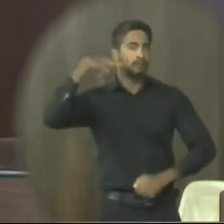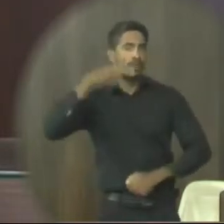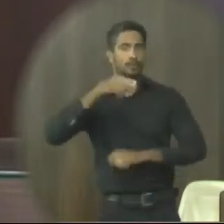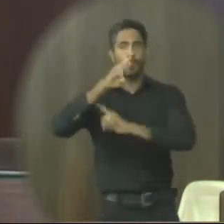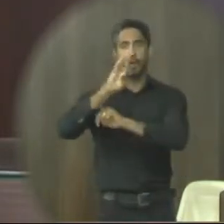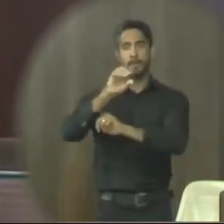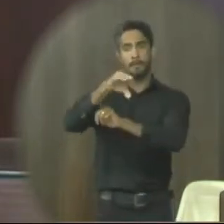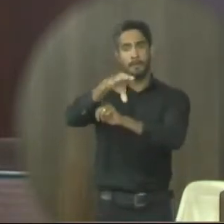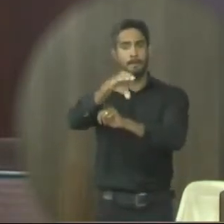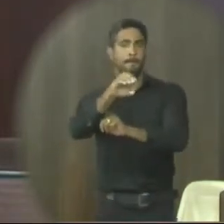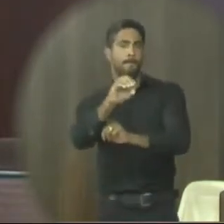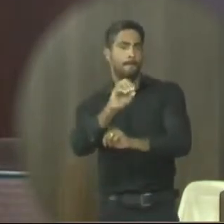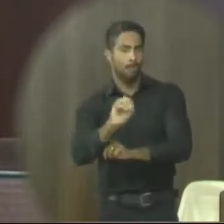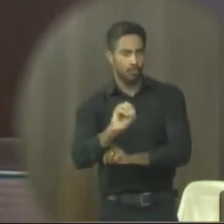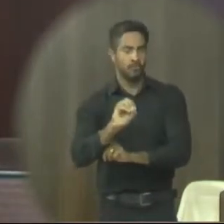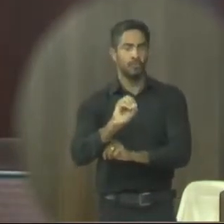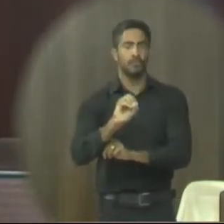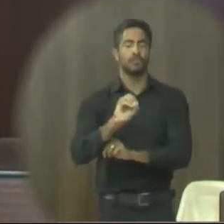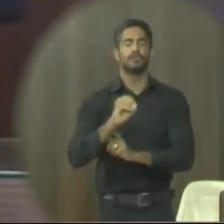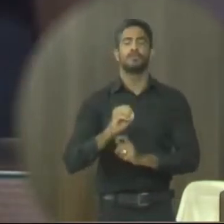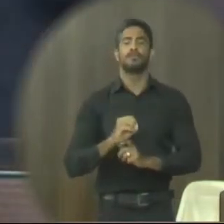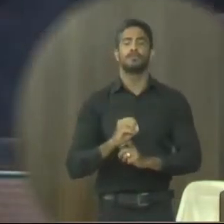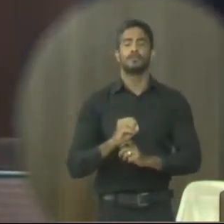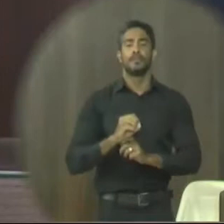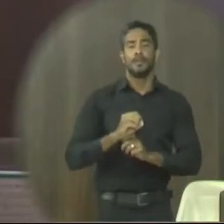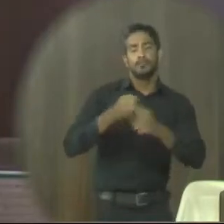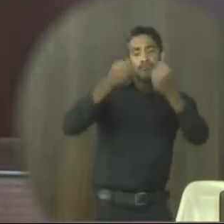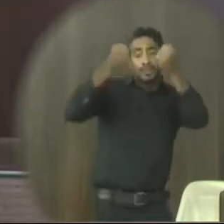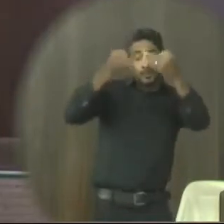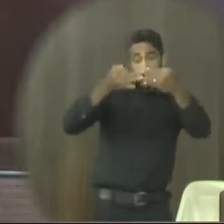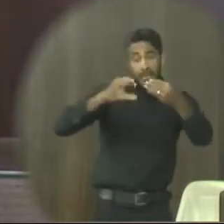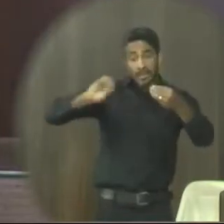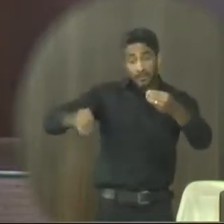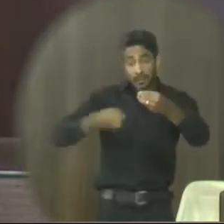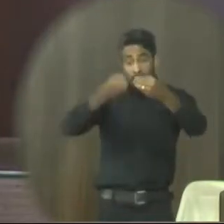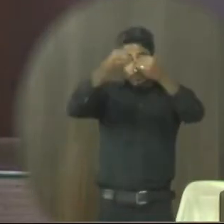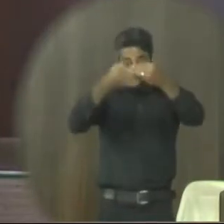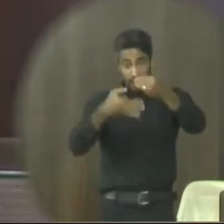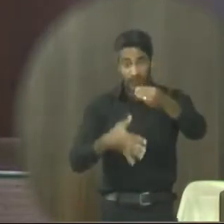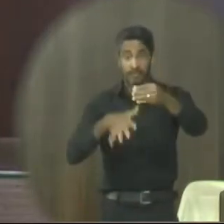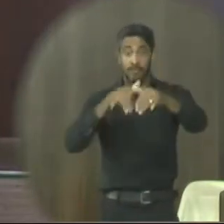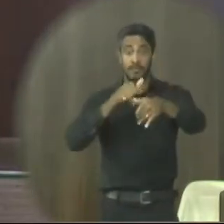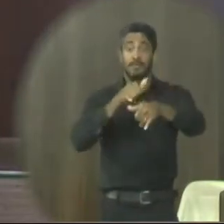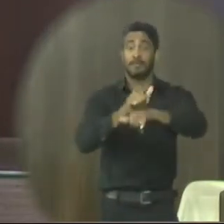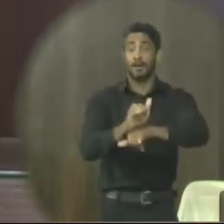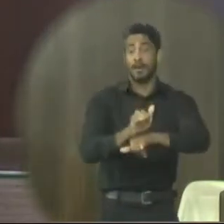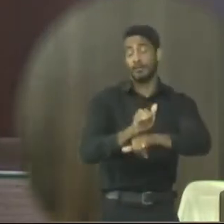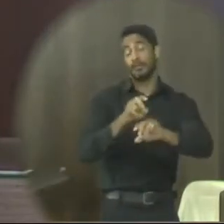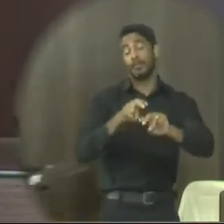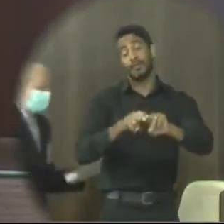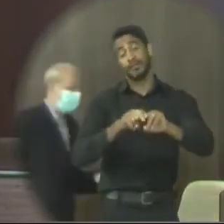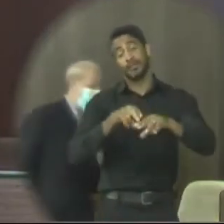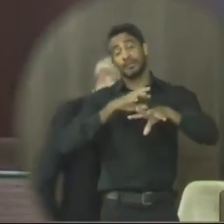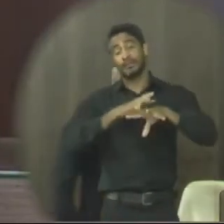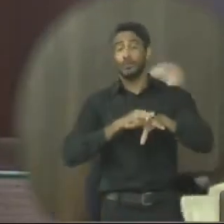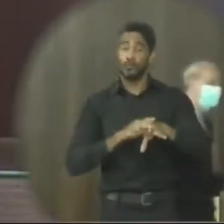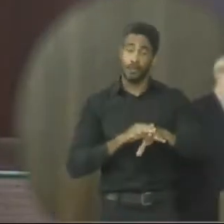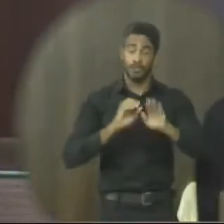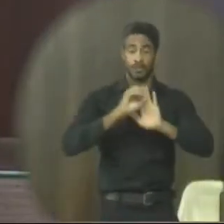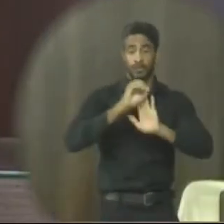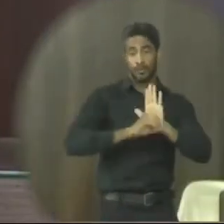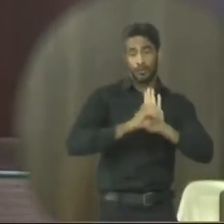Bruno Henrique de Oliveira Mendes, constando justificativa pela ausência, por motivo de doença, do